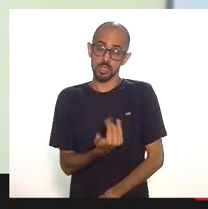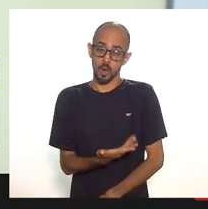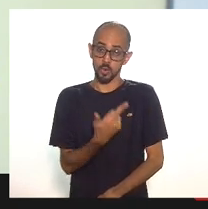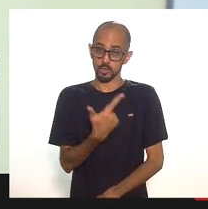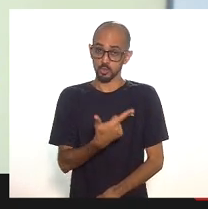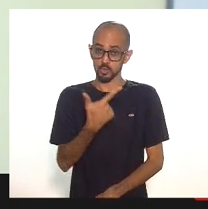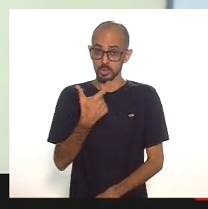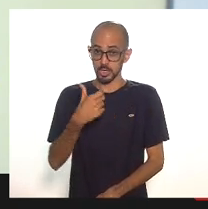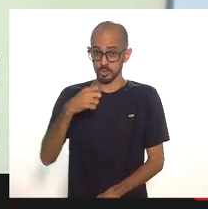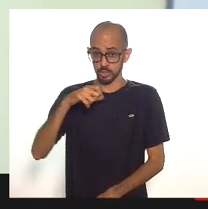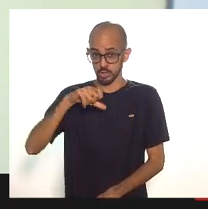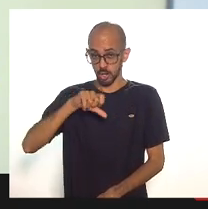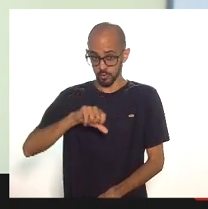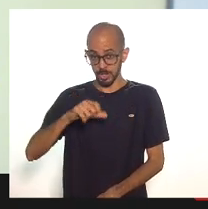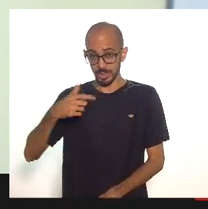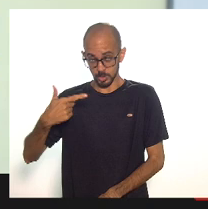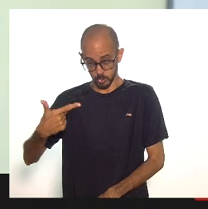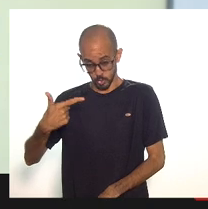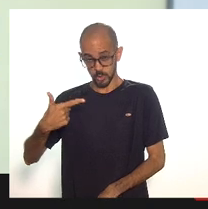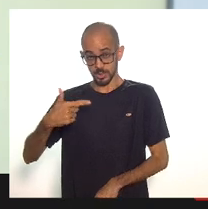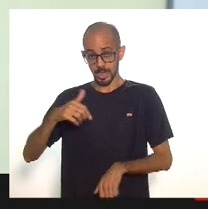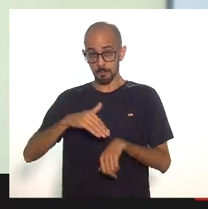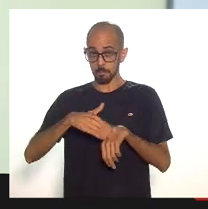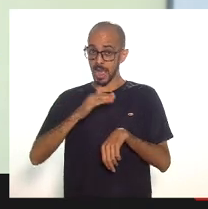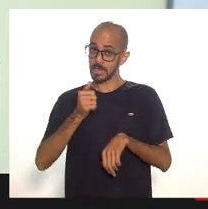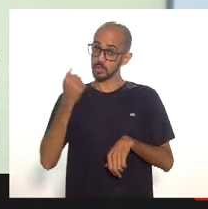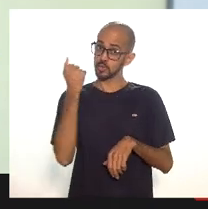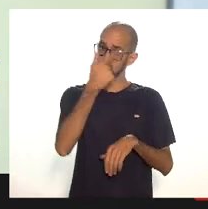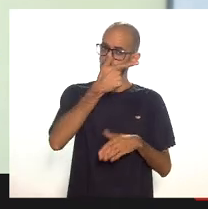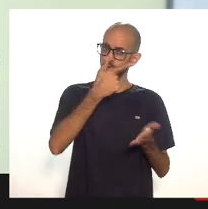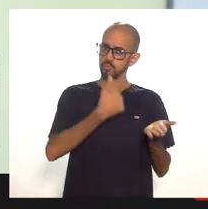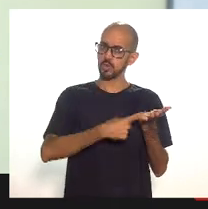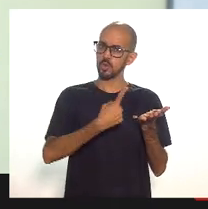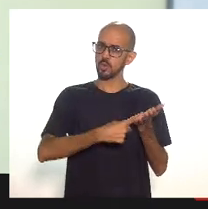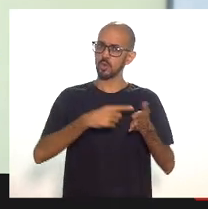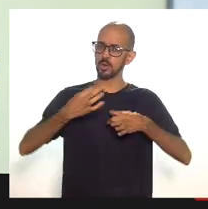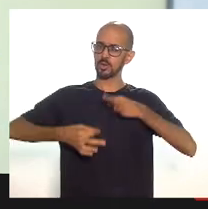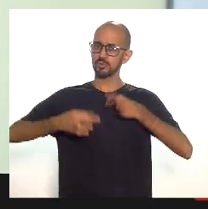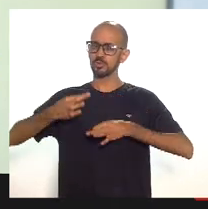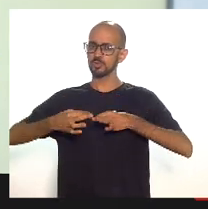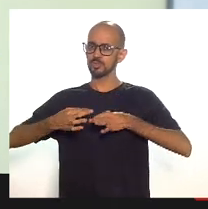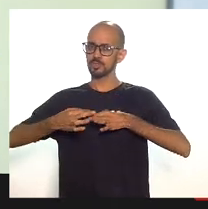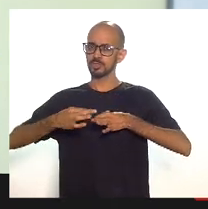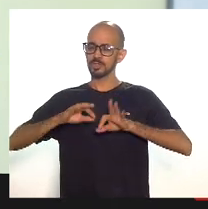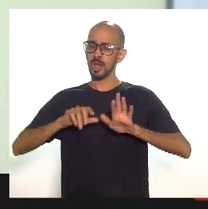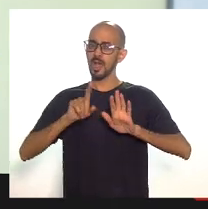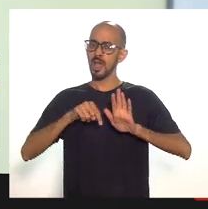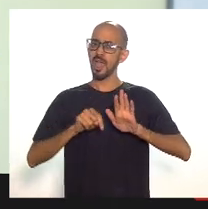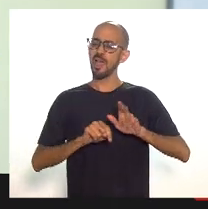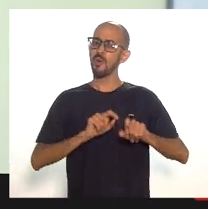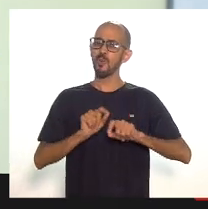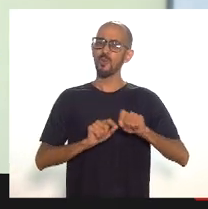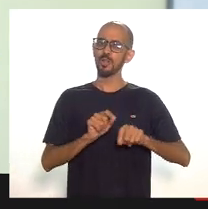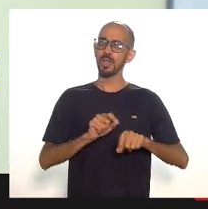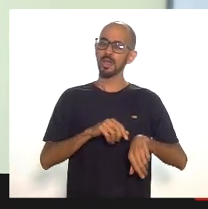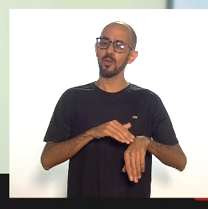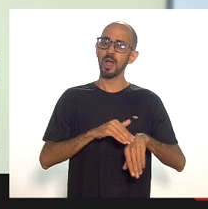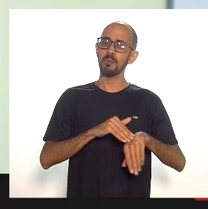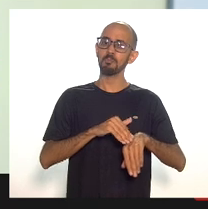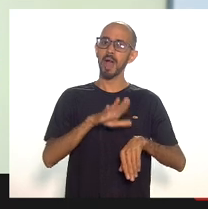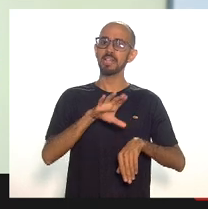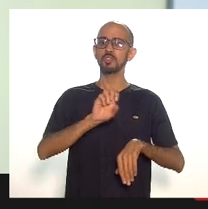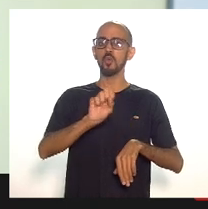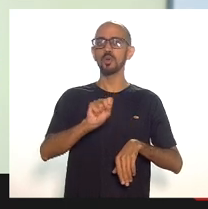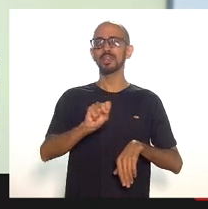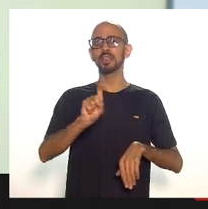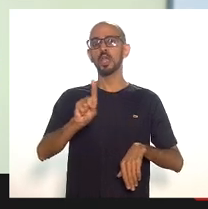292, que é uma quantidade bem superior aos 70 leitos, representa um aumento de